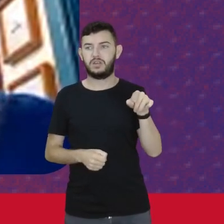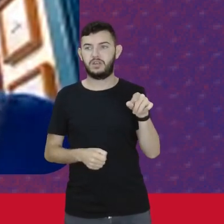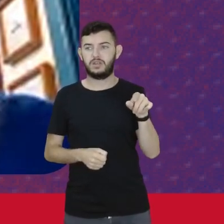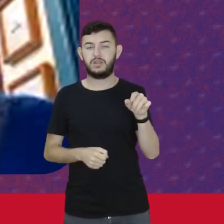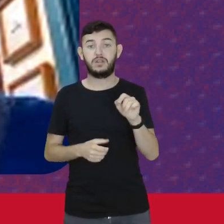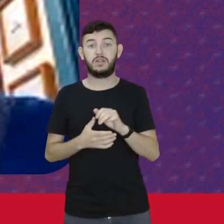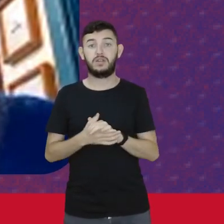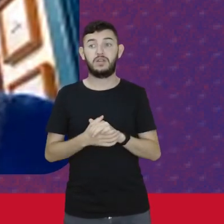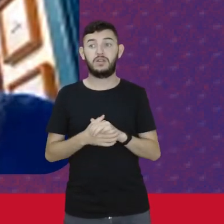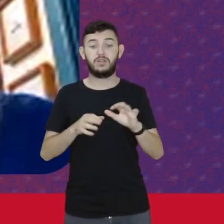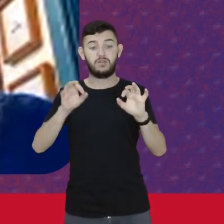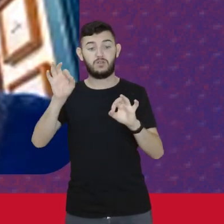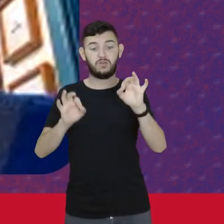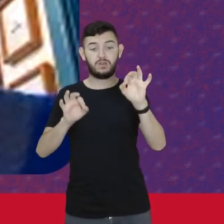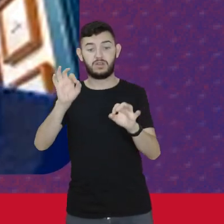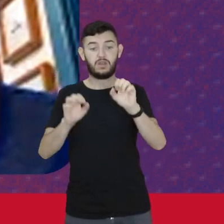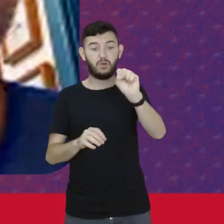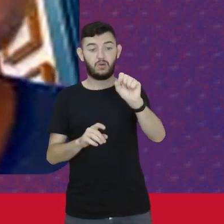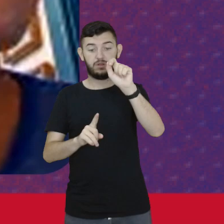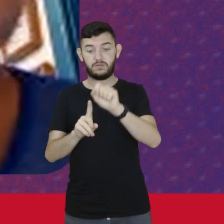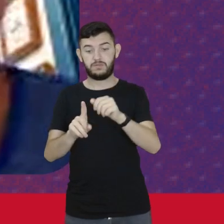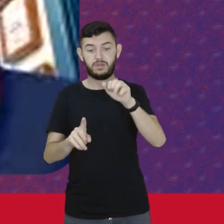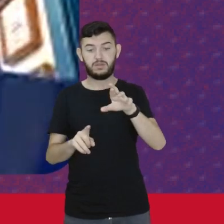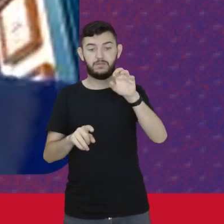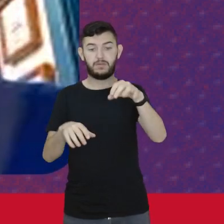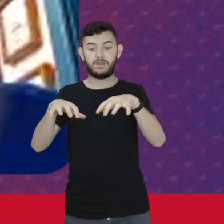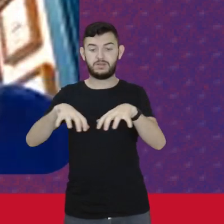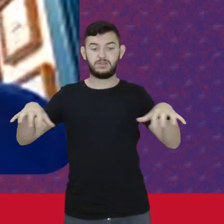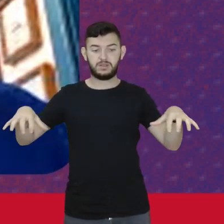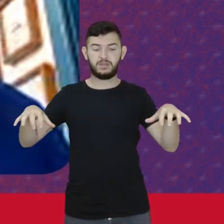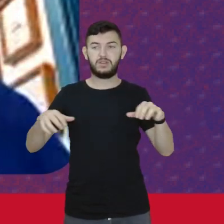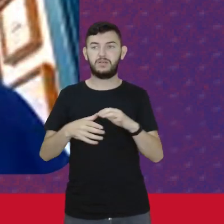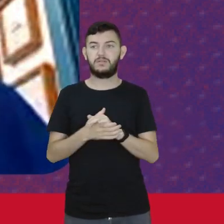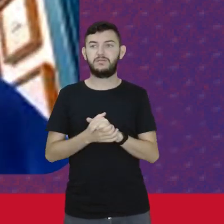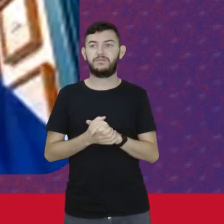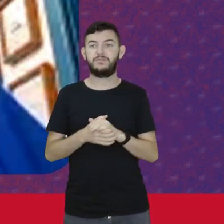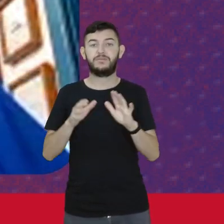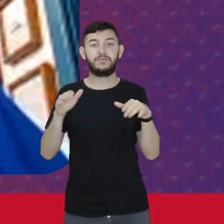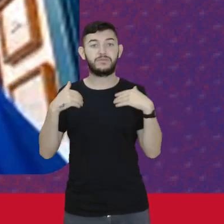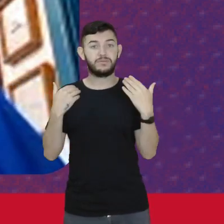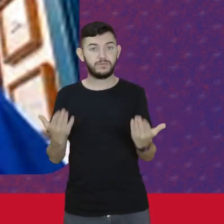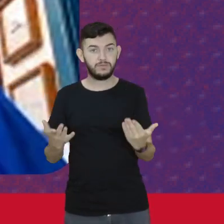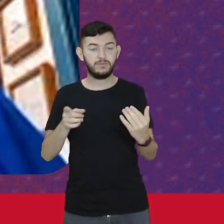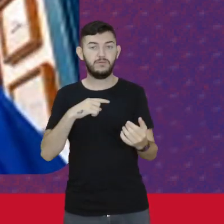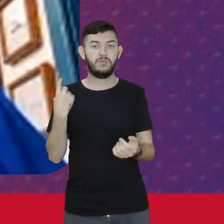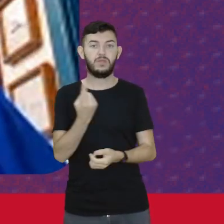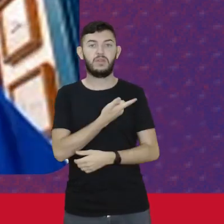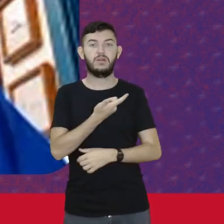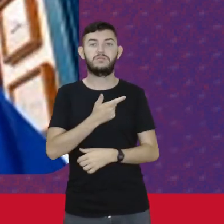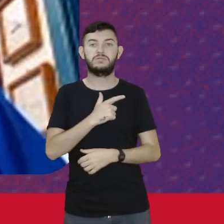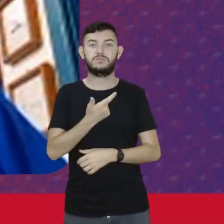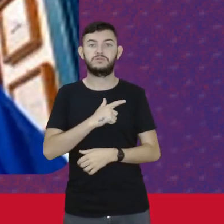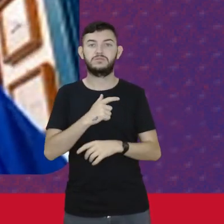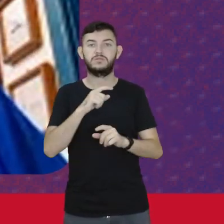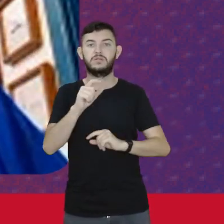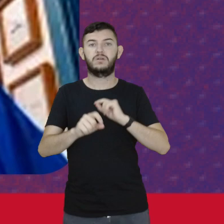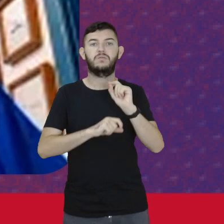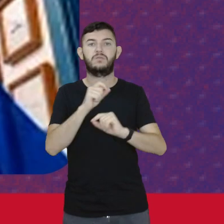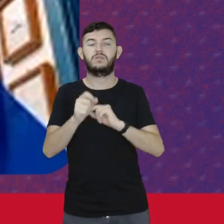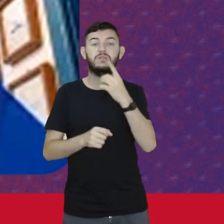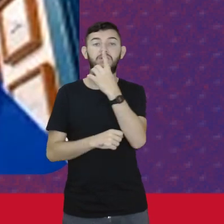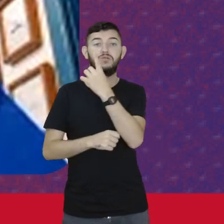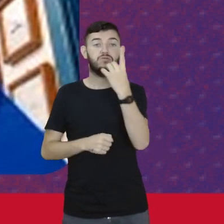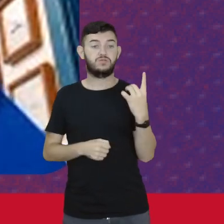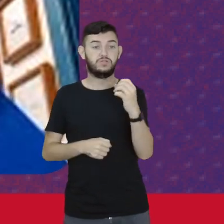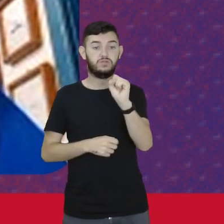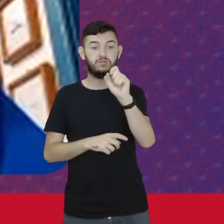março, separado do nosso, não chegava a ter 100 mulheres. Então, nós tínhamos, no dia 8 de março, nós tínhamos,